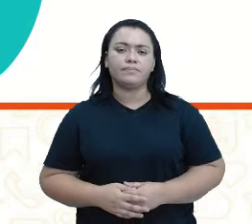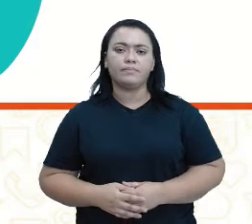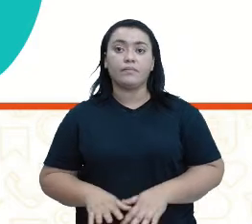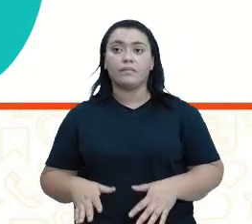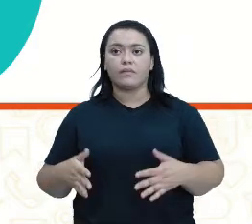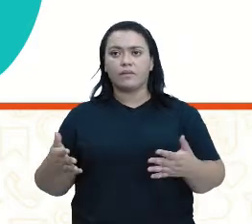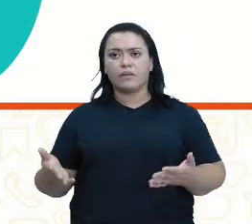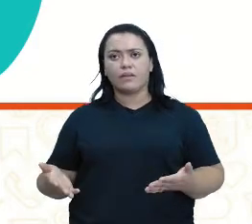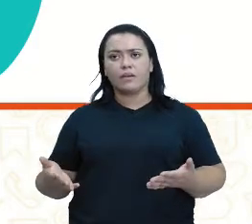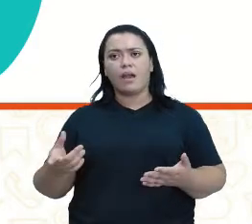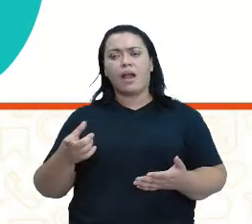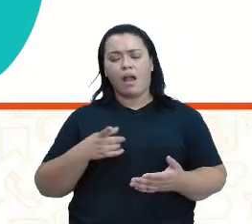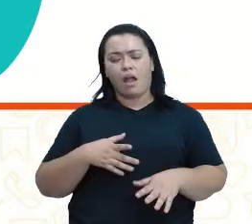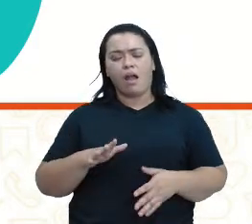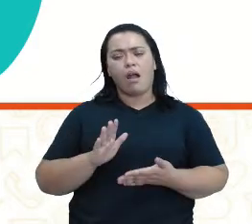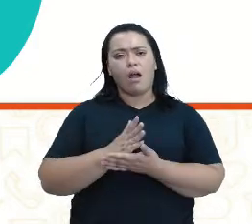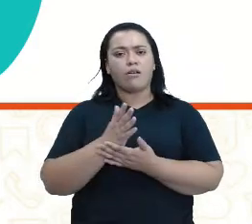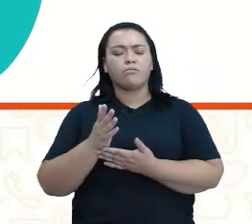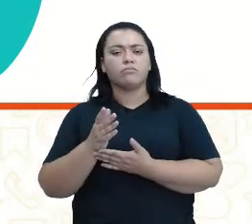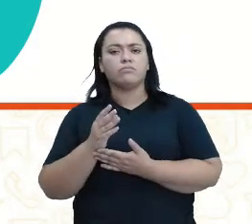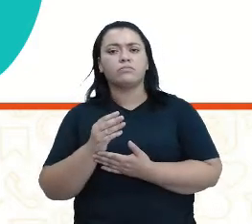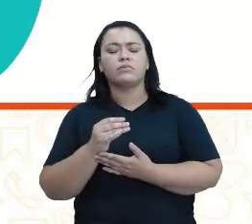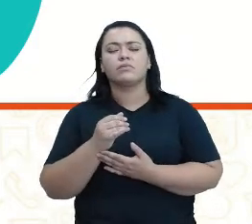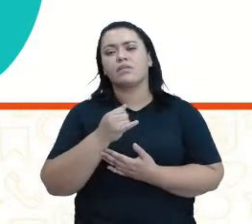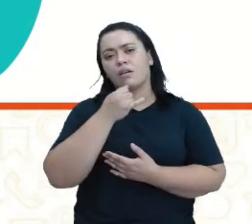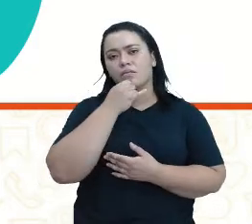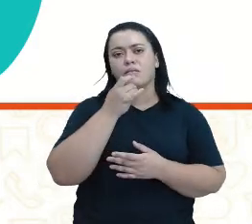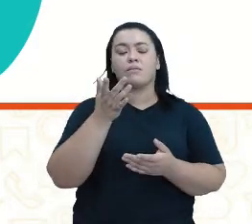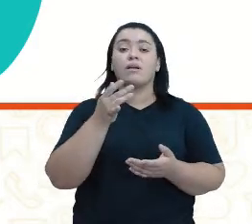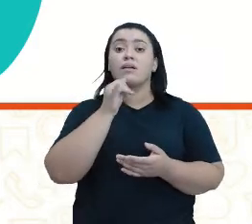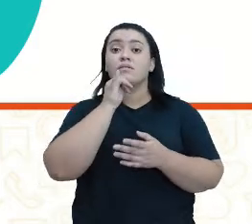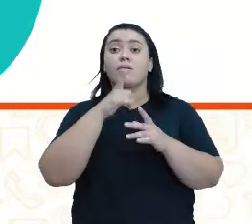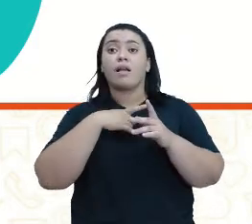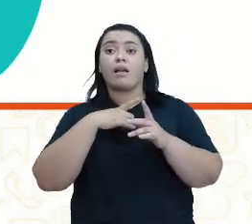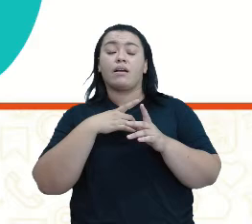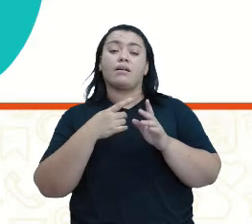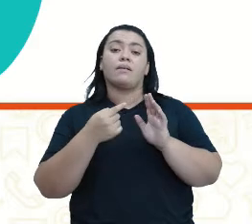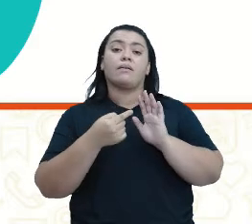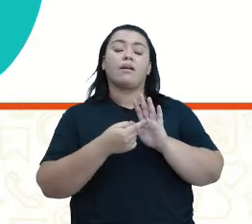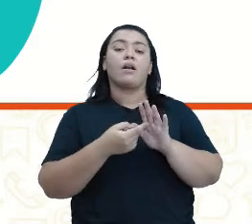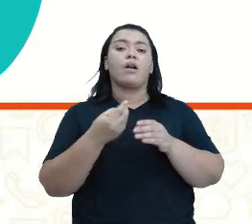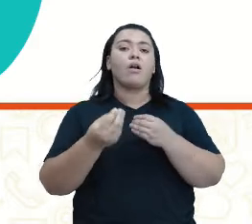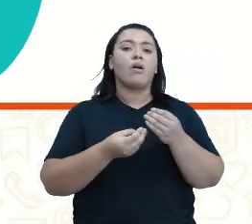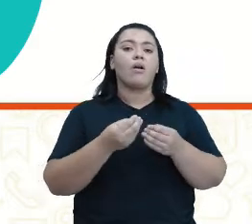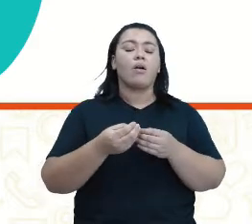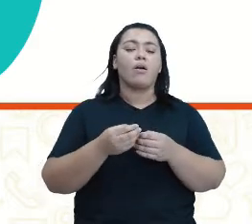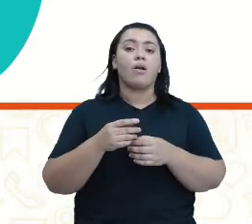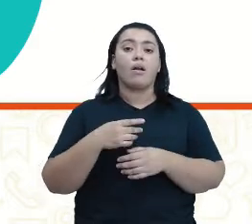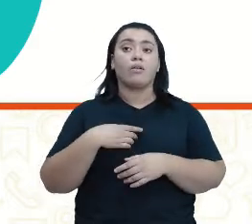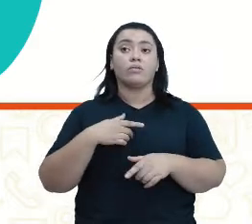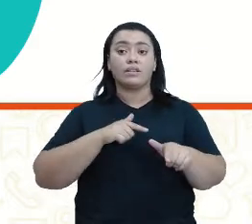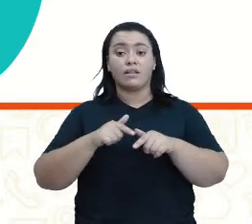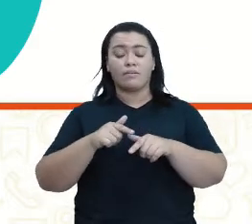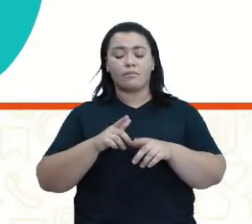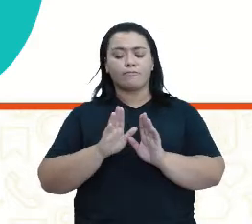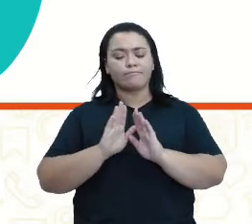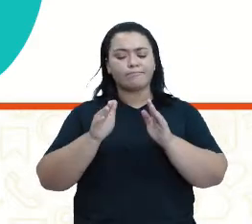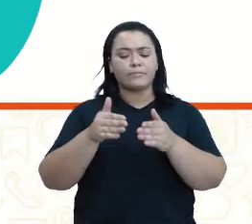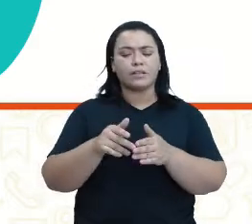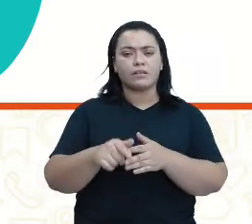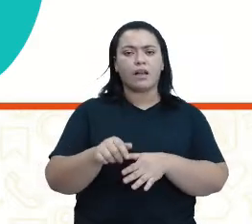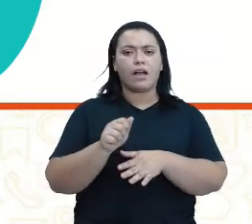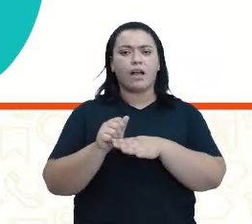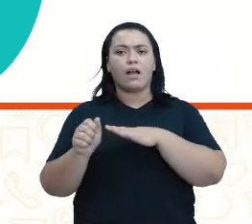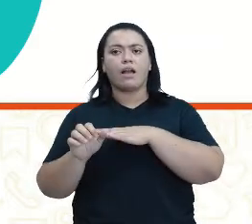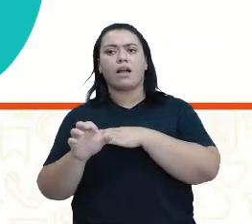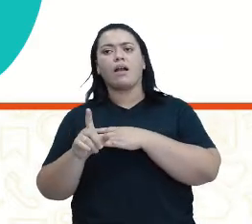Bom, mais alguns exemplos, um exemplo sobre a área de atuação do AEE, ele vai contribuir